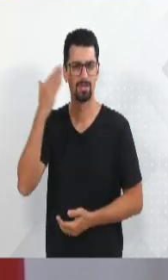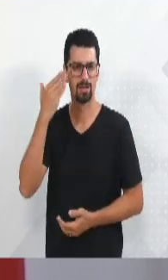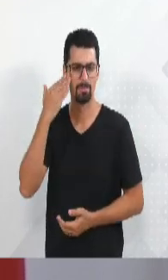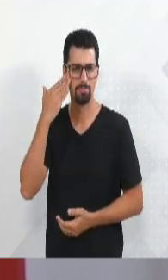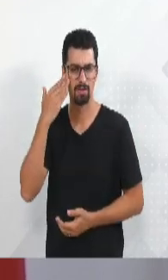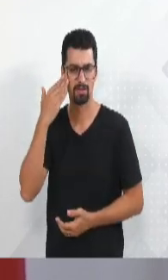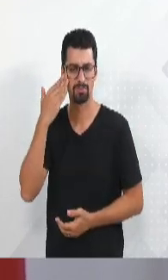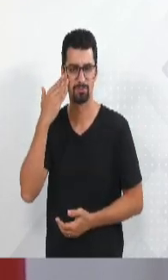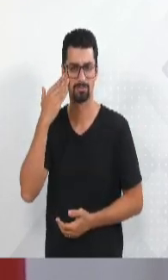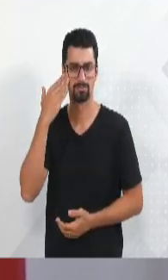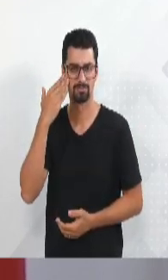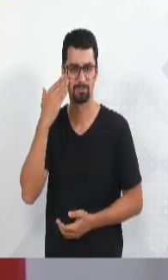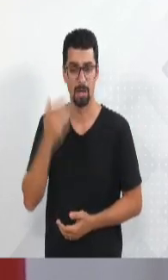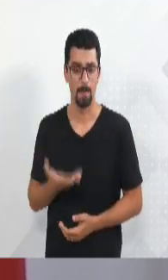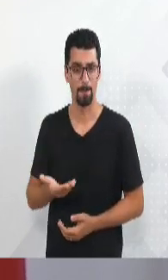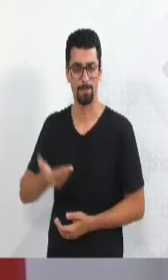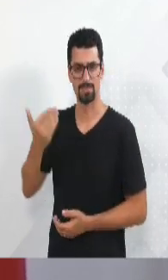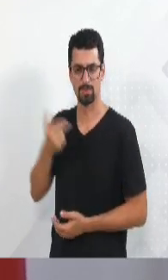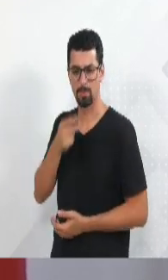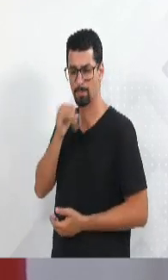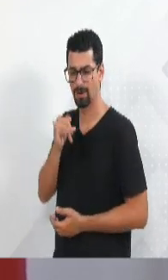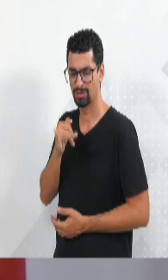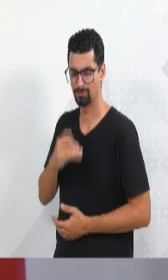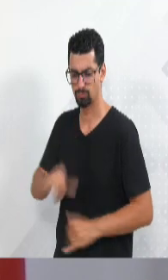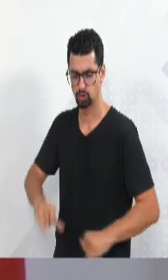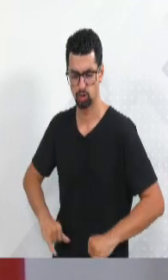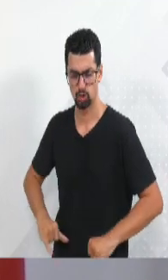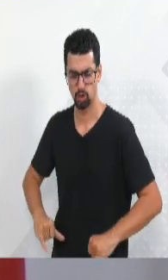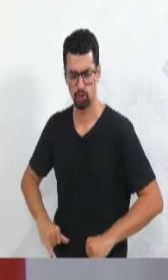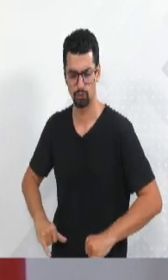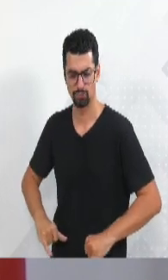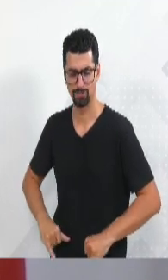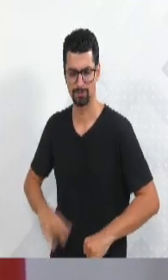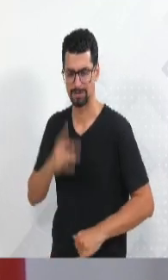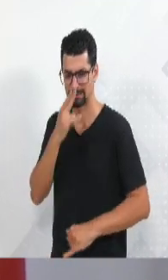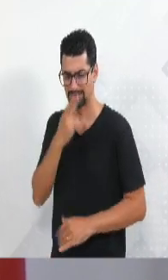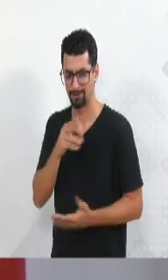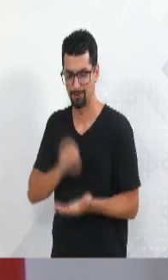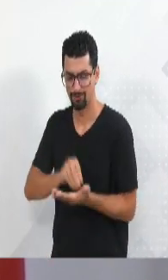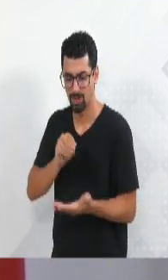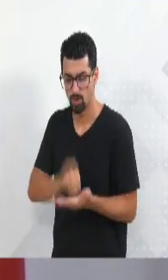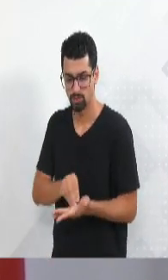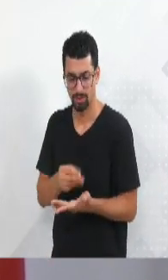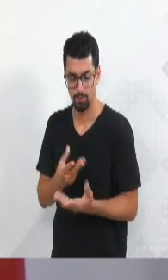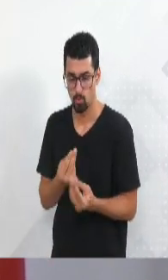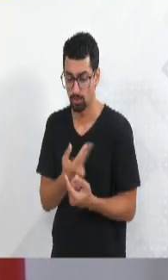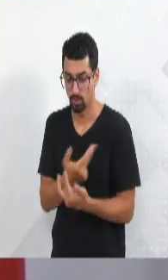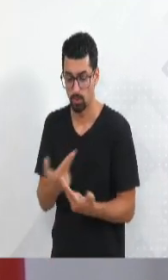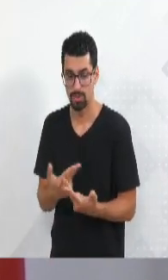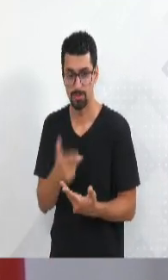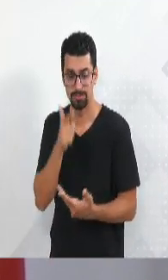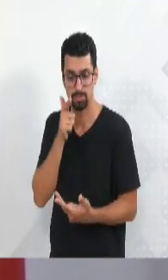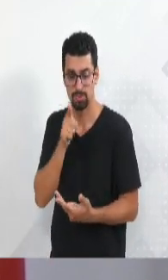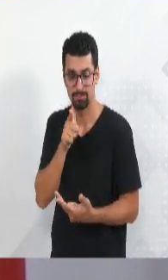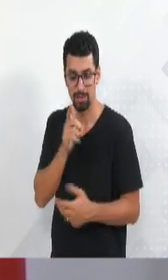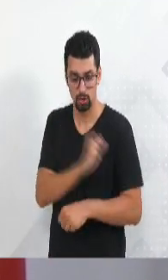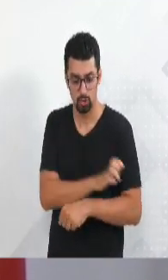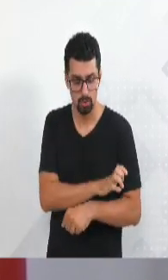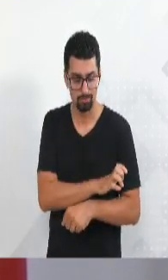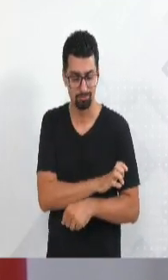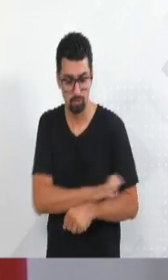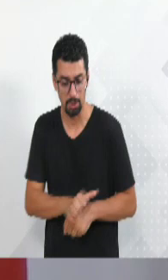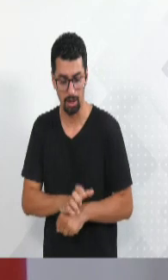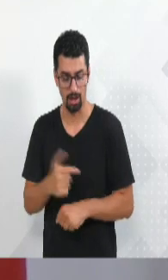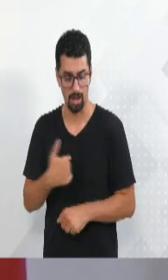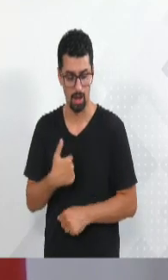passaram tanta necessidade para que eu estivesse aqui passaram tanta necessidade para criar Eu e meus dois